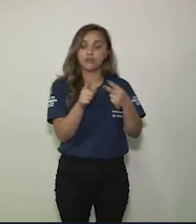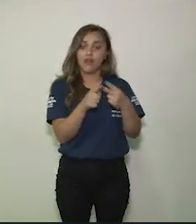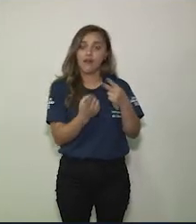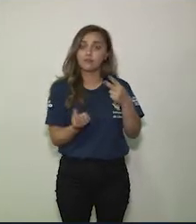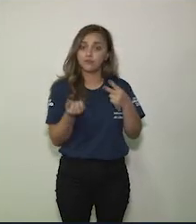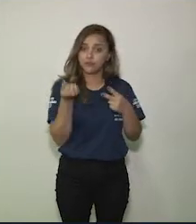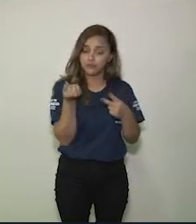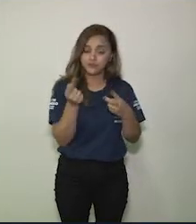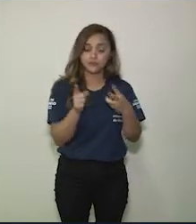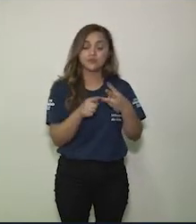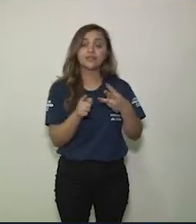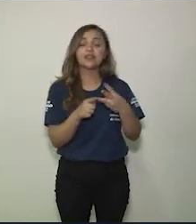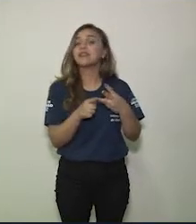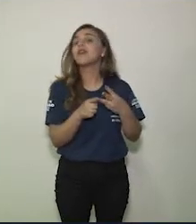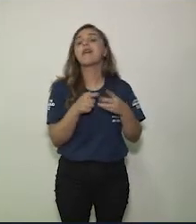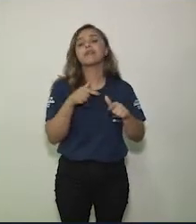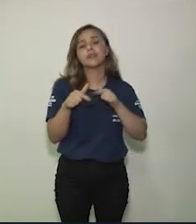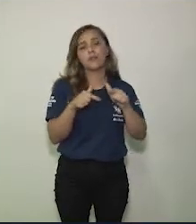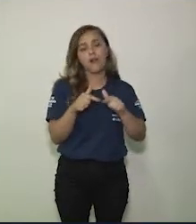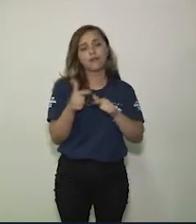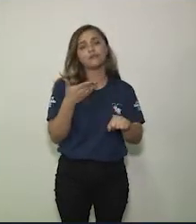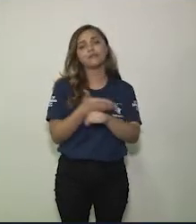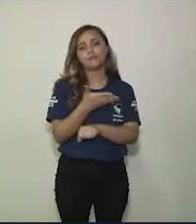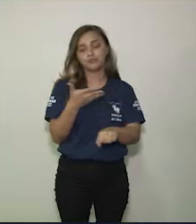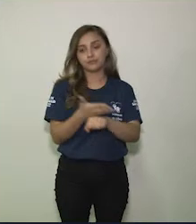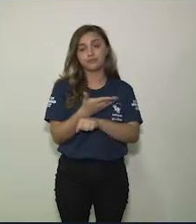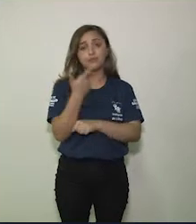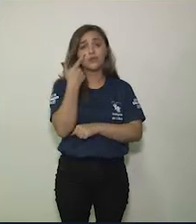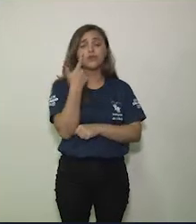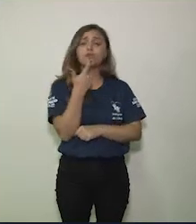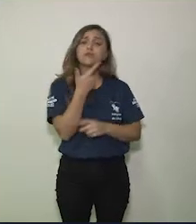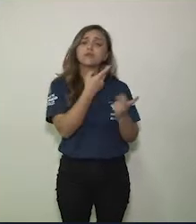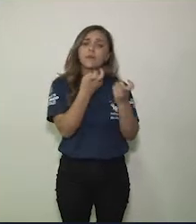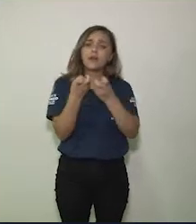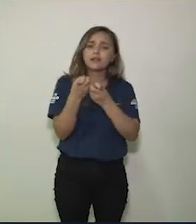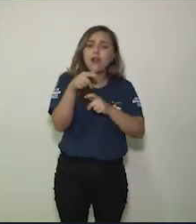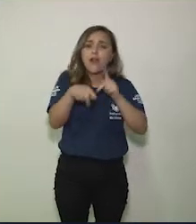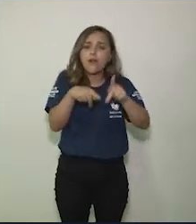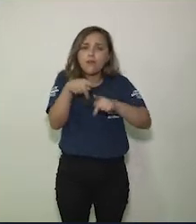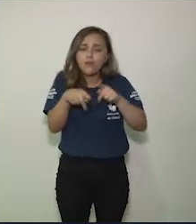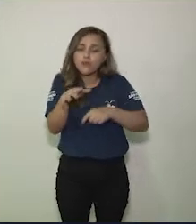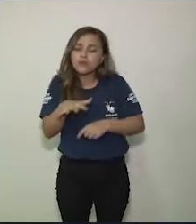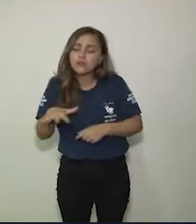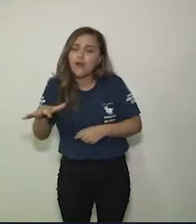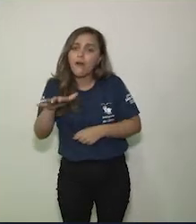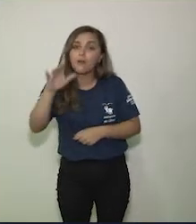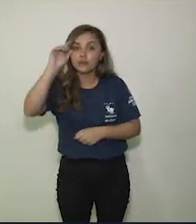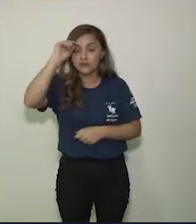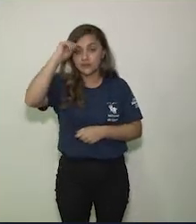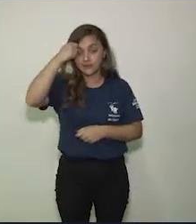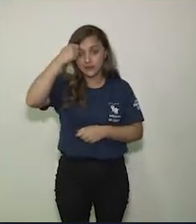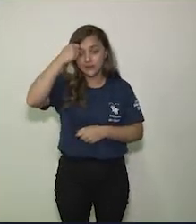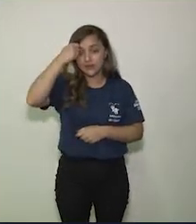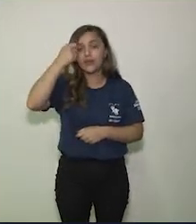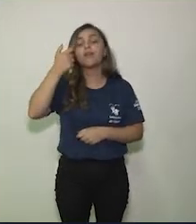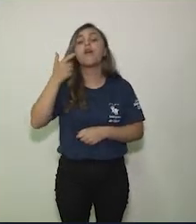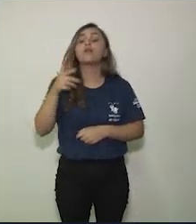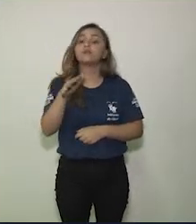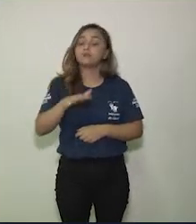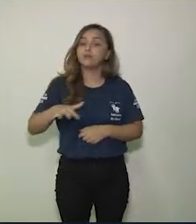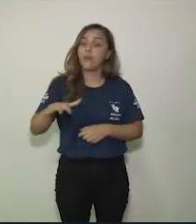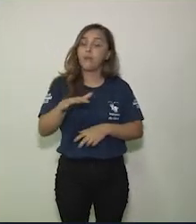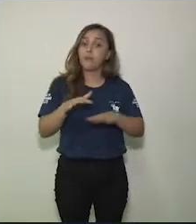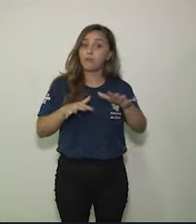trabalho. Então, quando a gente observa os pretos e os pardos, a gente vê que os pretos e o pardo têm 80% de chance